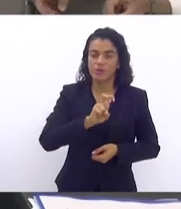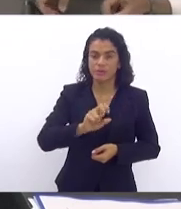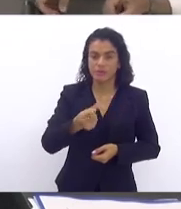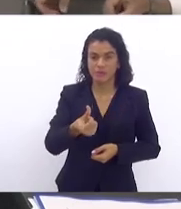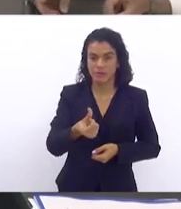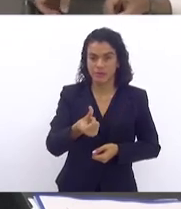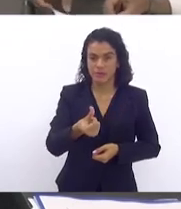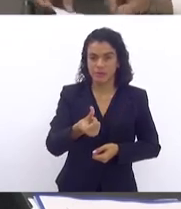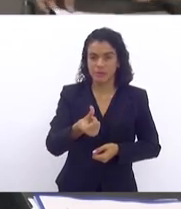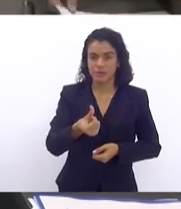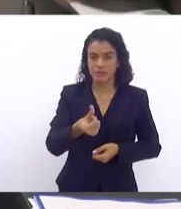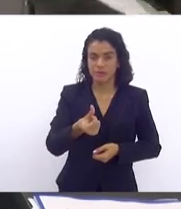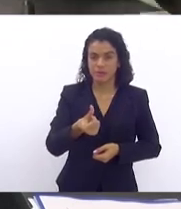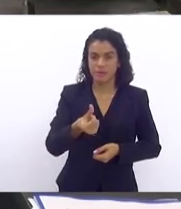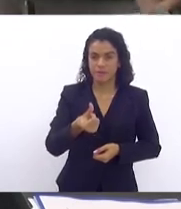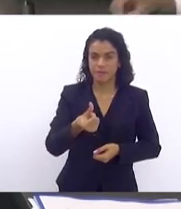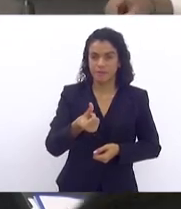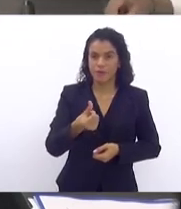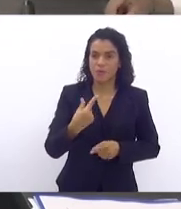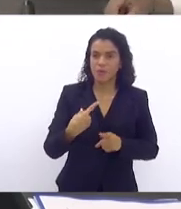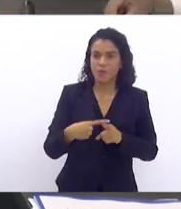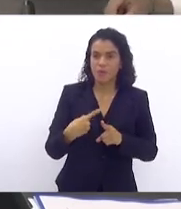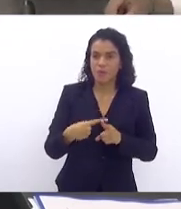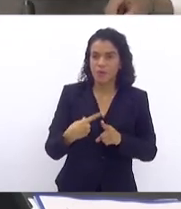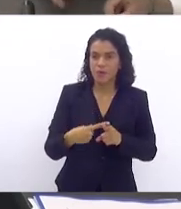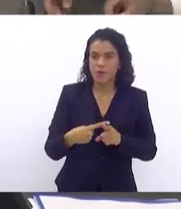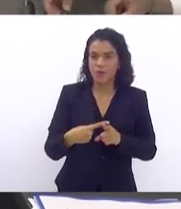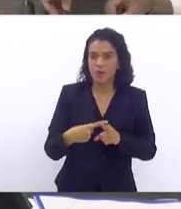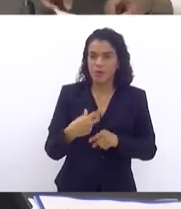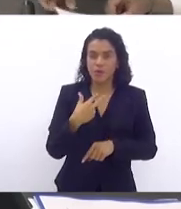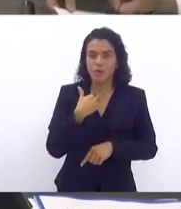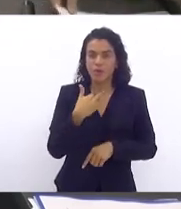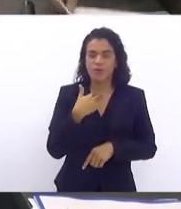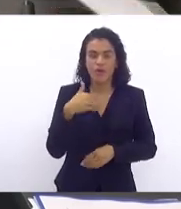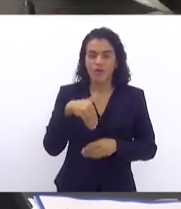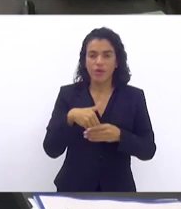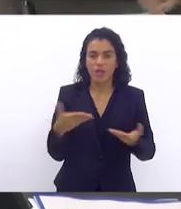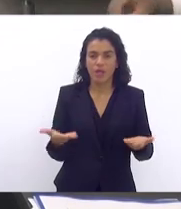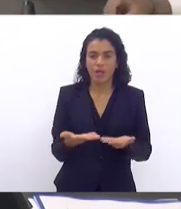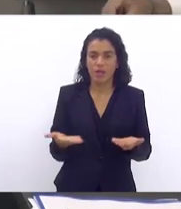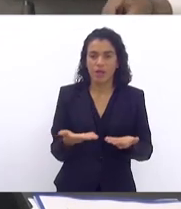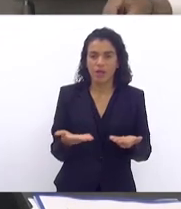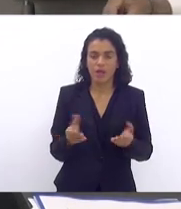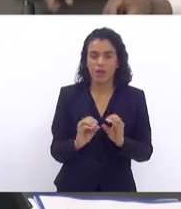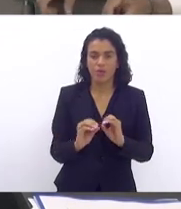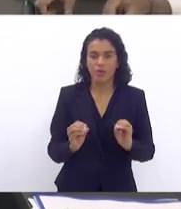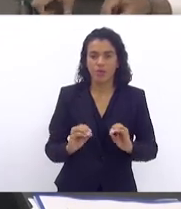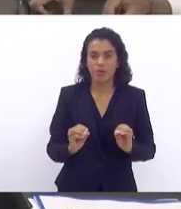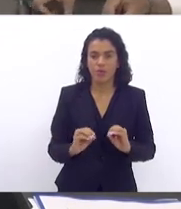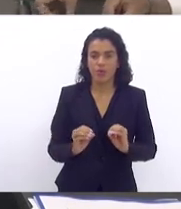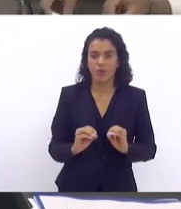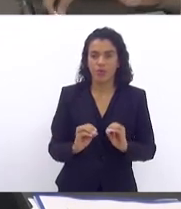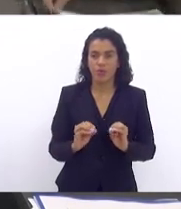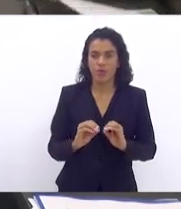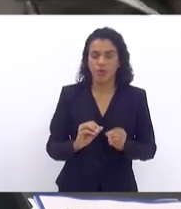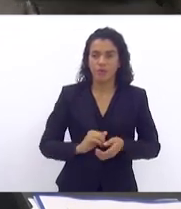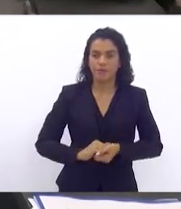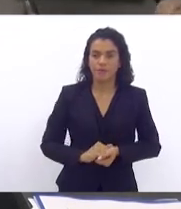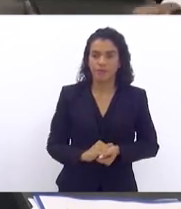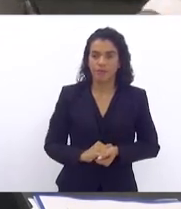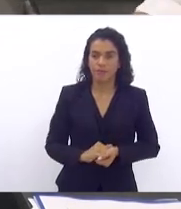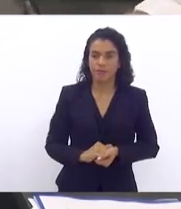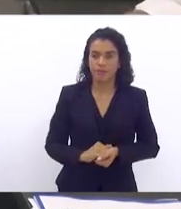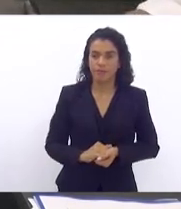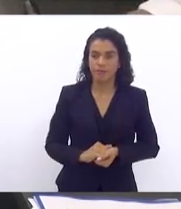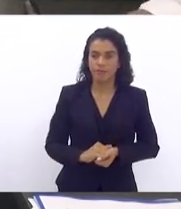do deputado Felipe Raves. Por quê? Não, não vai, a gente não vai, não vai votar agora. Manter, não, está no bloco não.